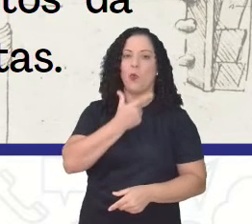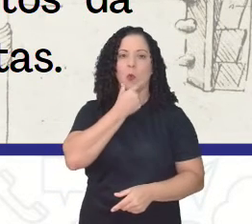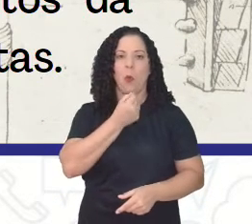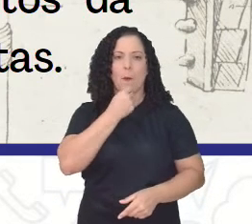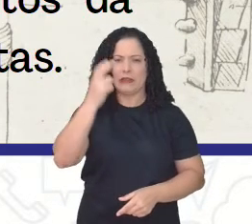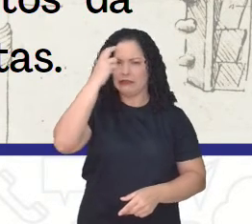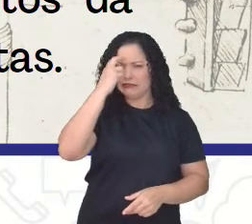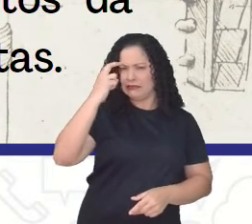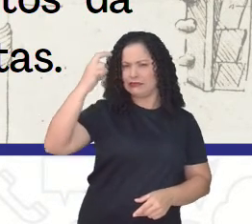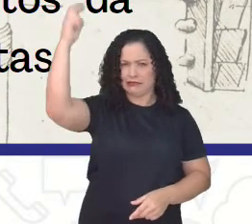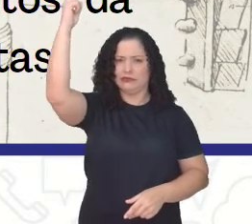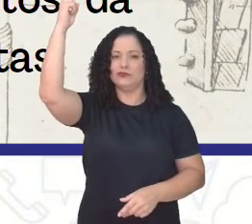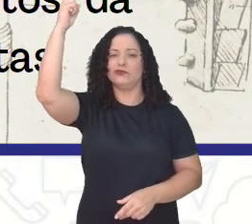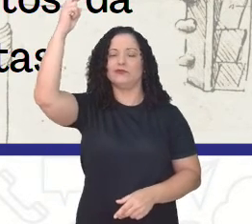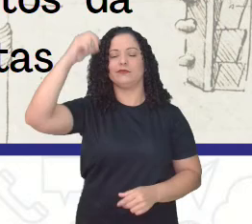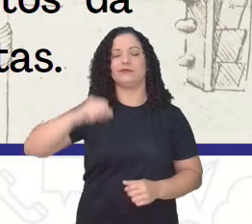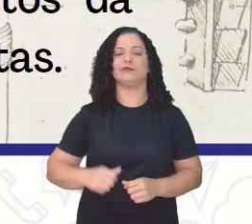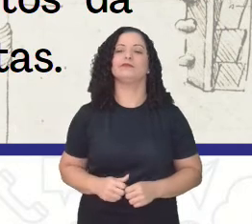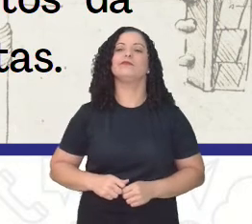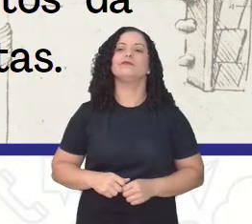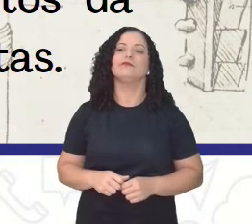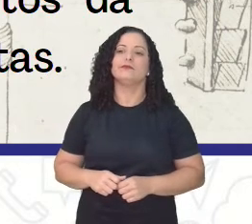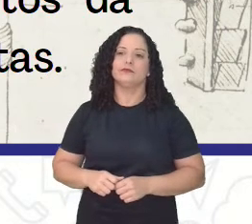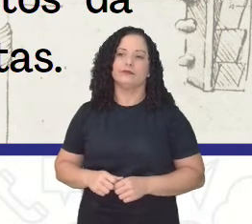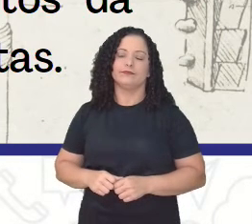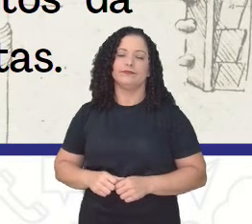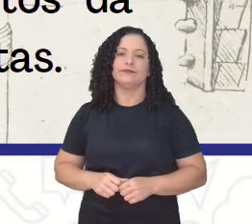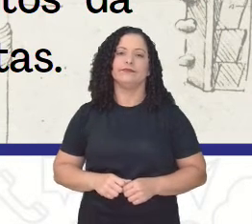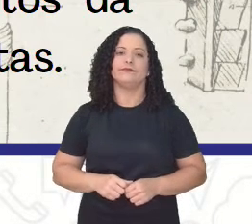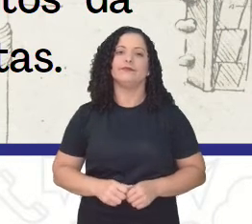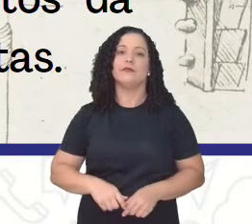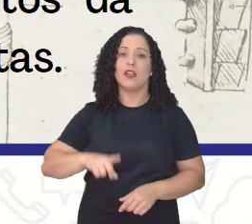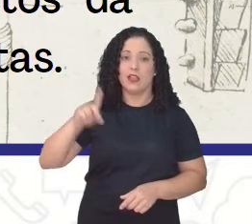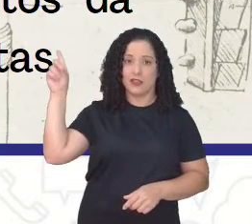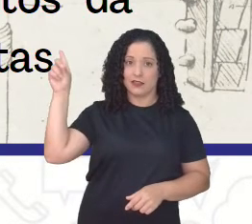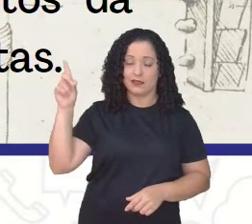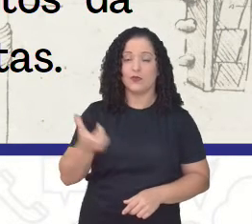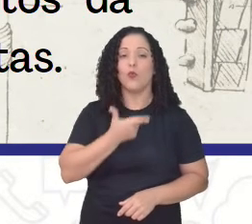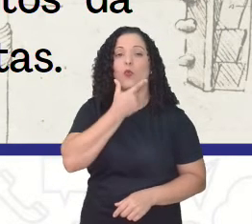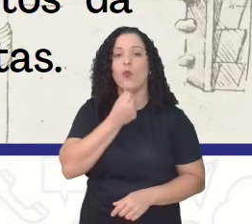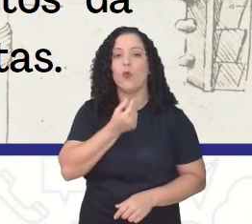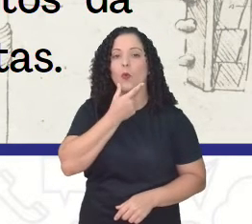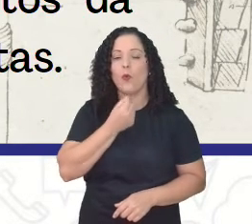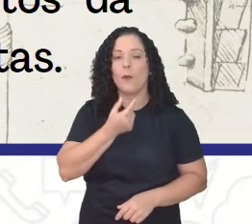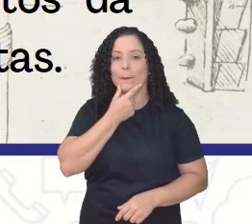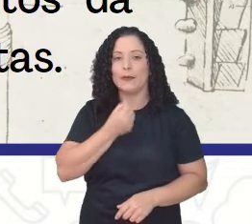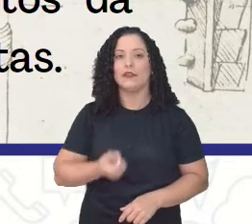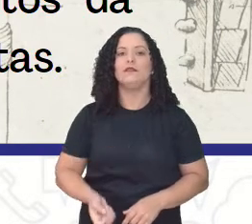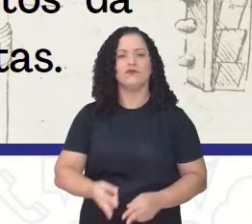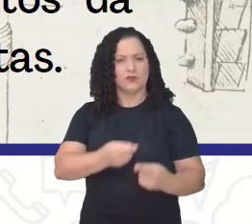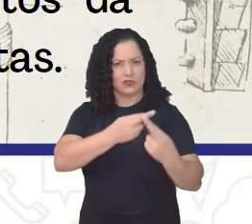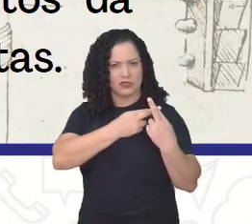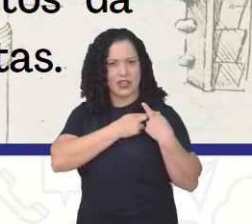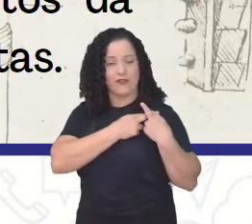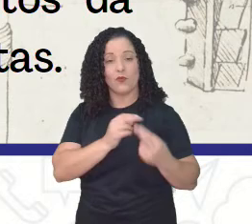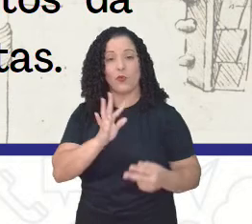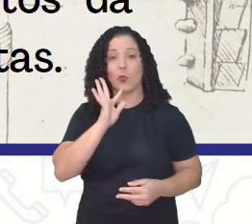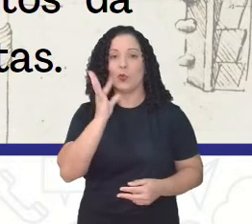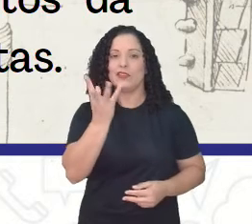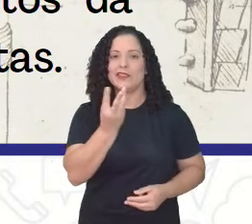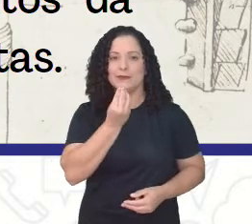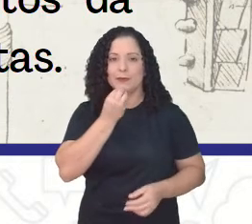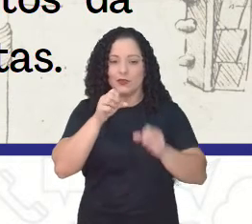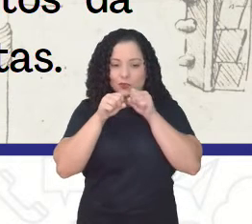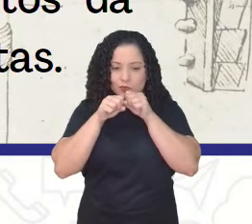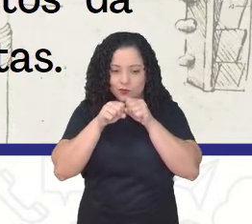Então ele foi um dos responsáveis, né, pela difusão desse conhecimento,